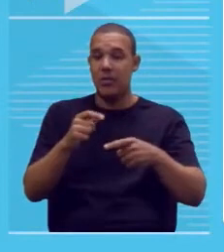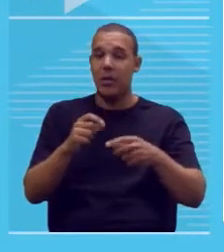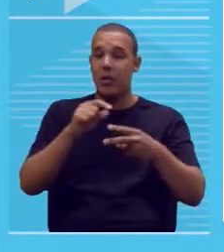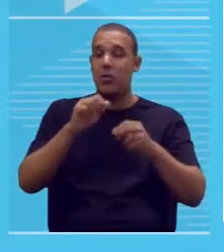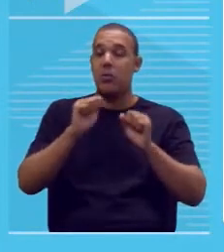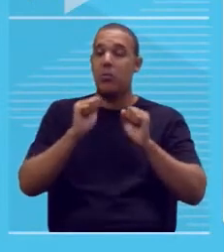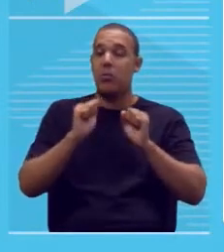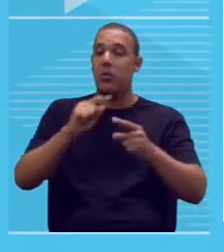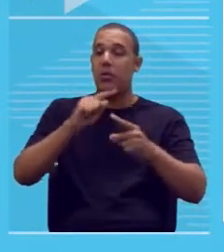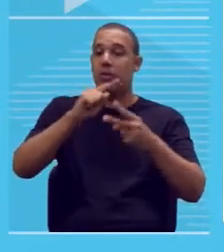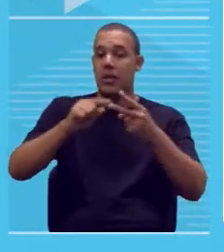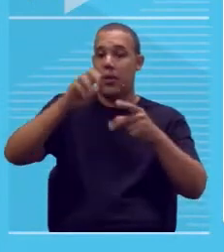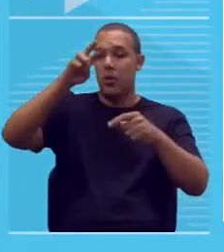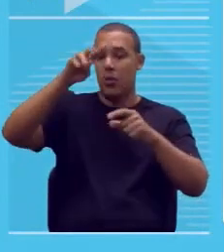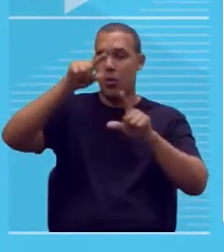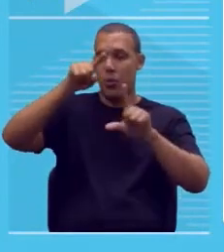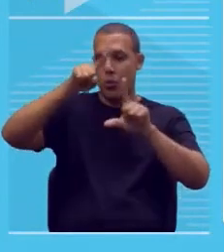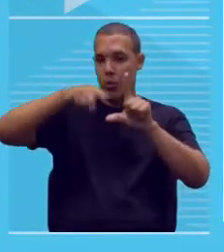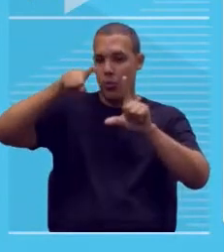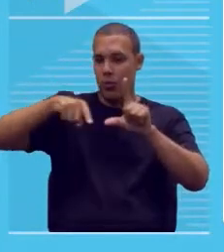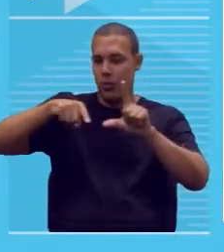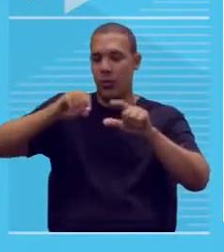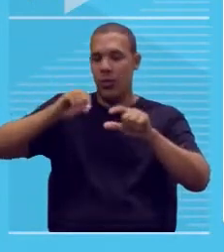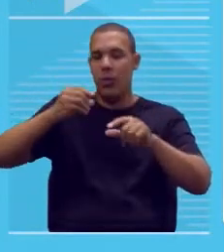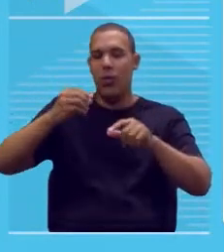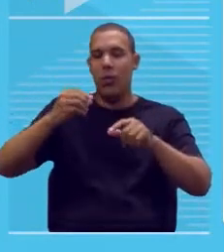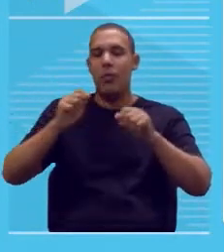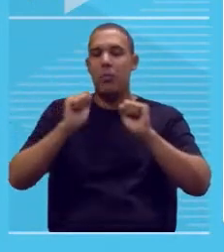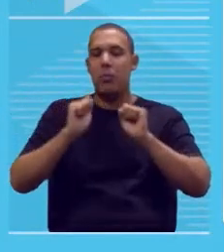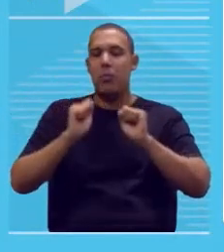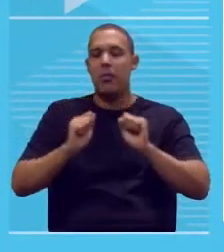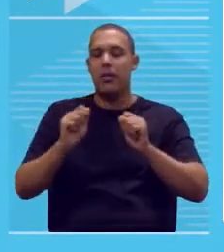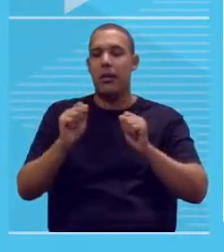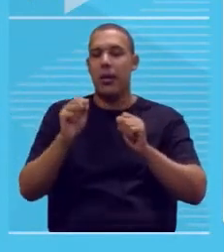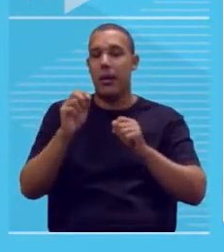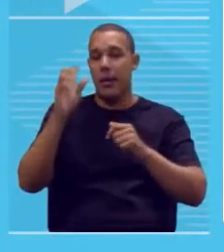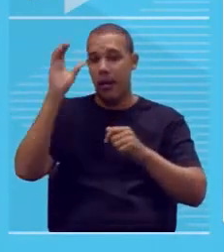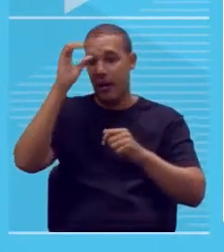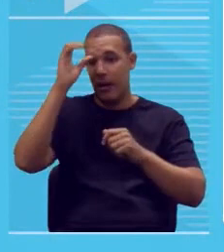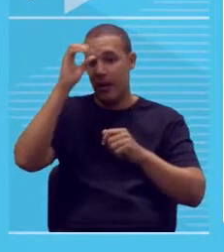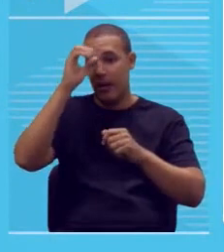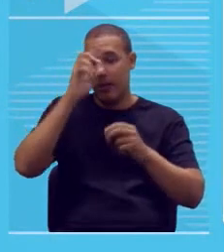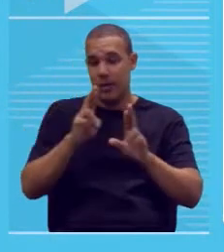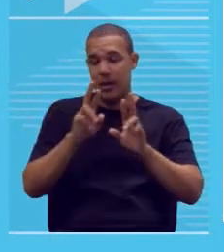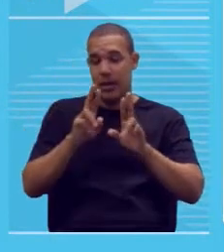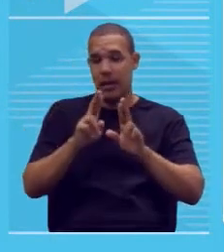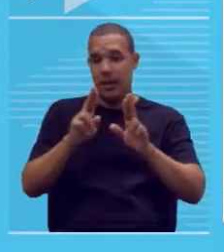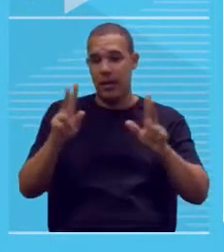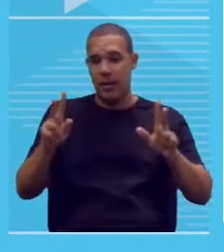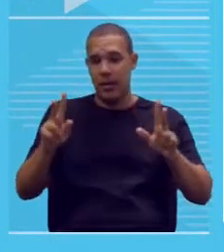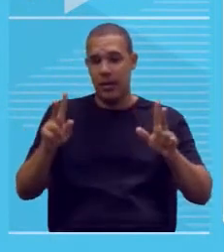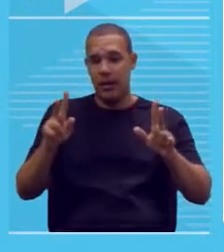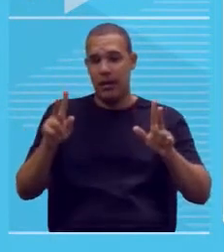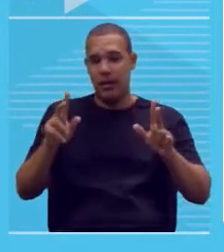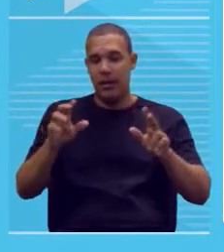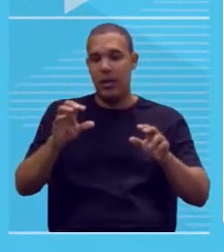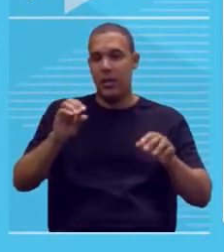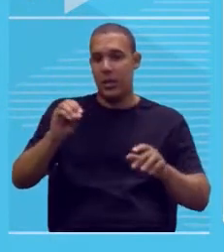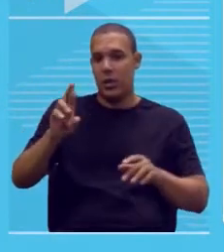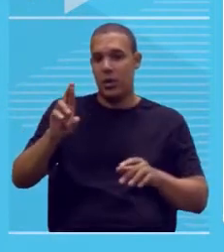eu faço com o gráfico, ou eu aprendo a relação lá, professor, que é a diferença entre as